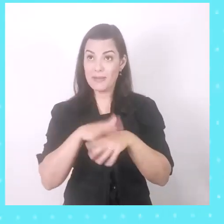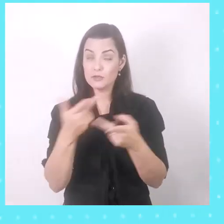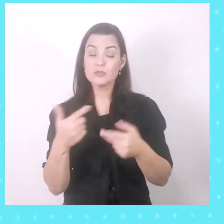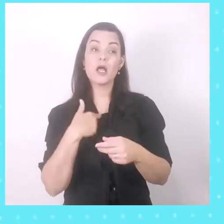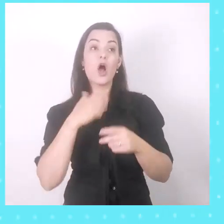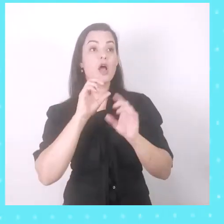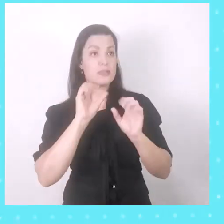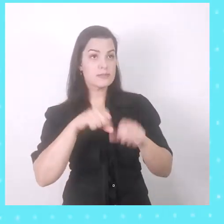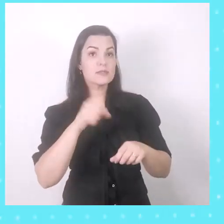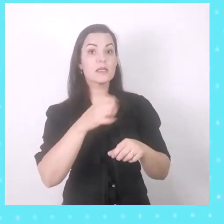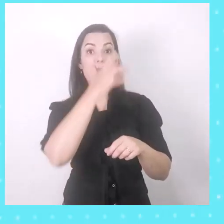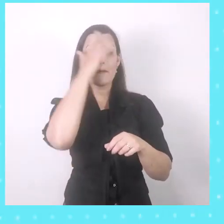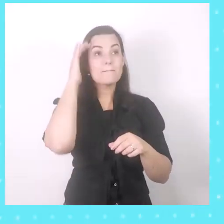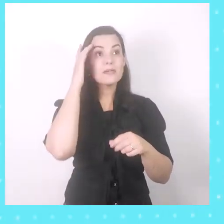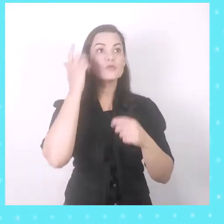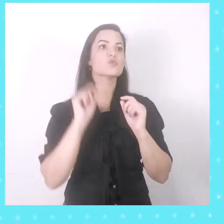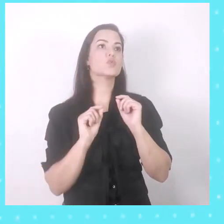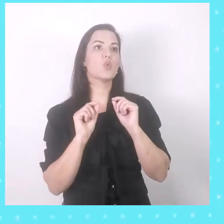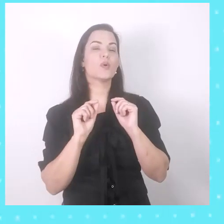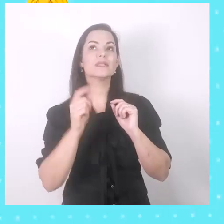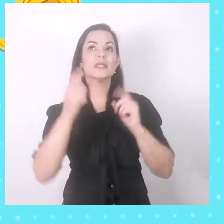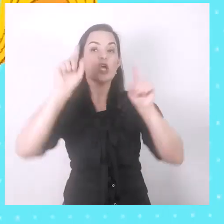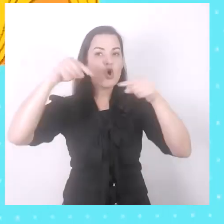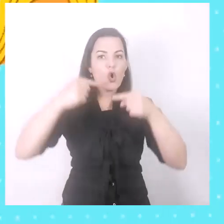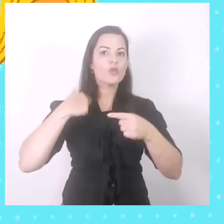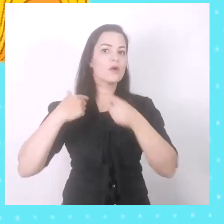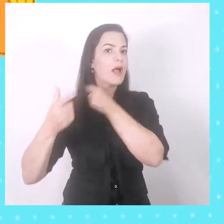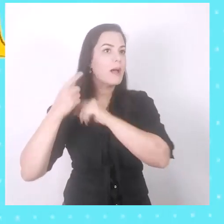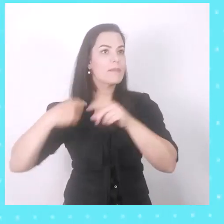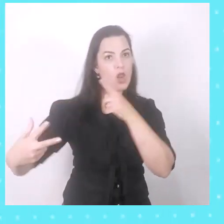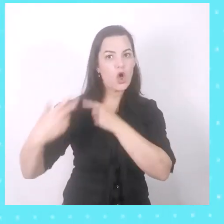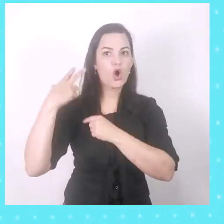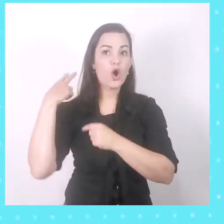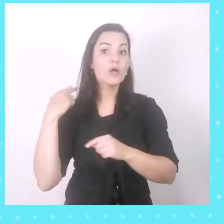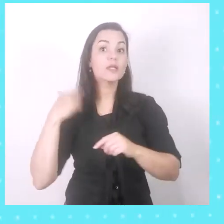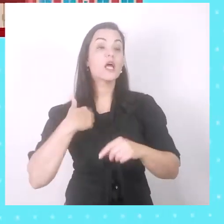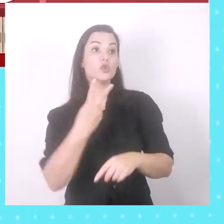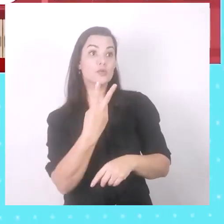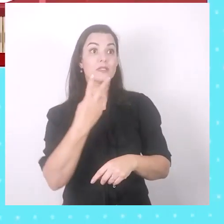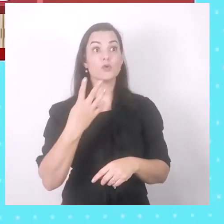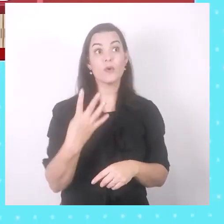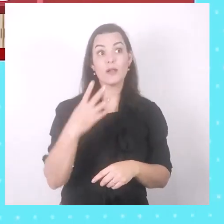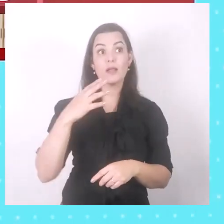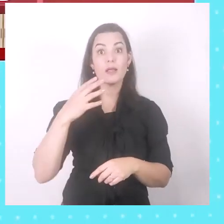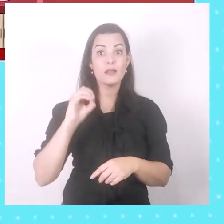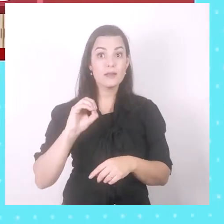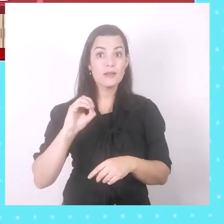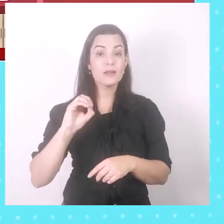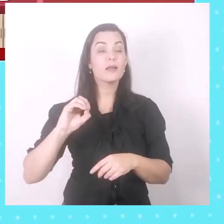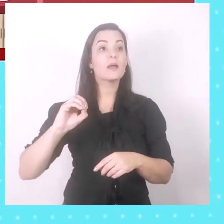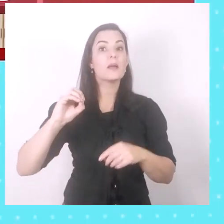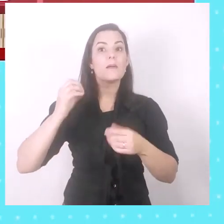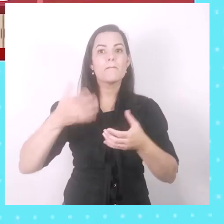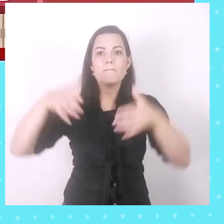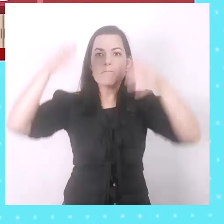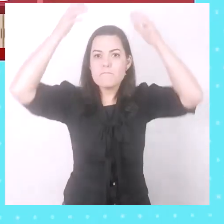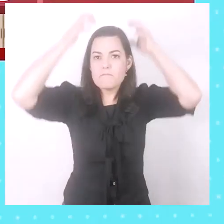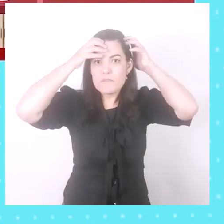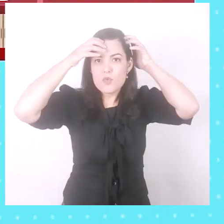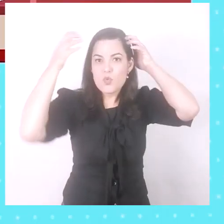meu cabelo foram feitas 214 perucas, que foram doadas para os hospitais onde crianças perdem os cabelos por causa de